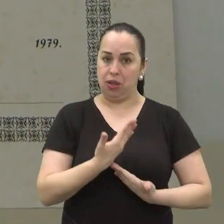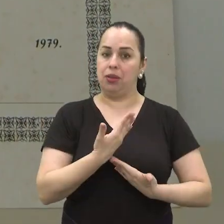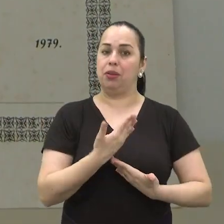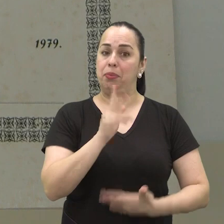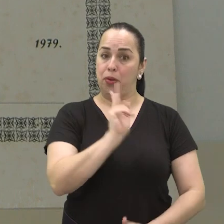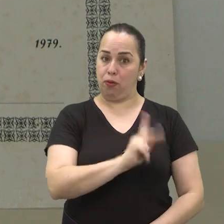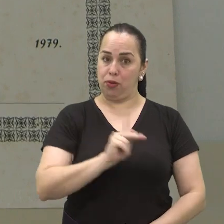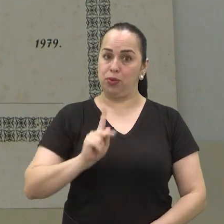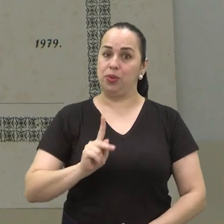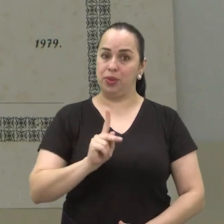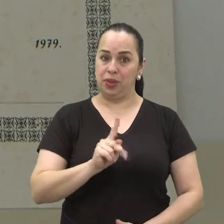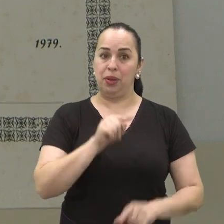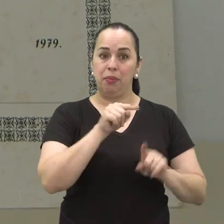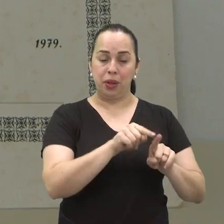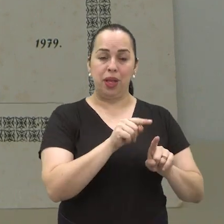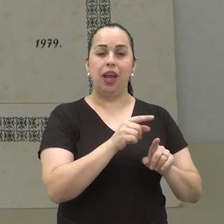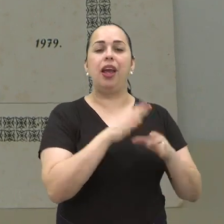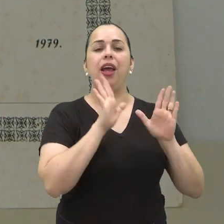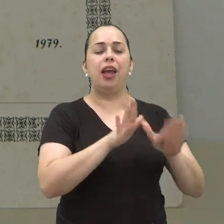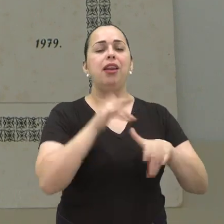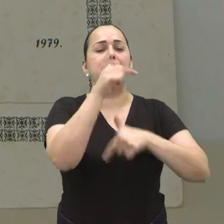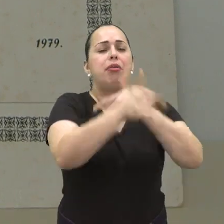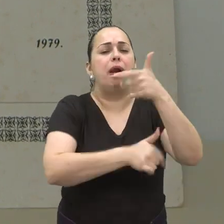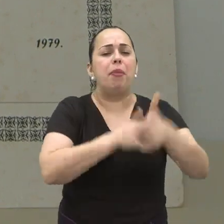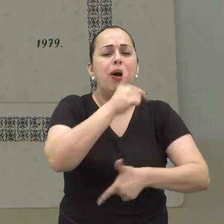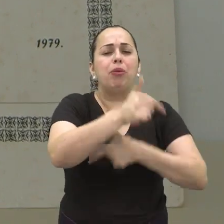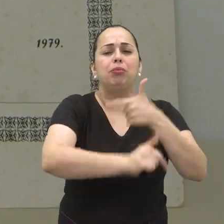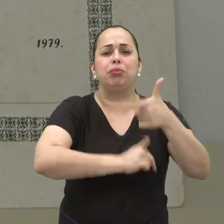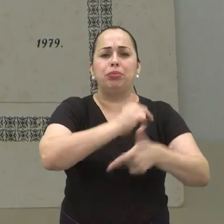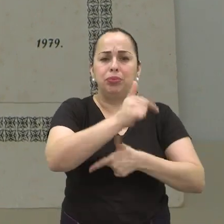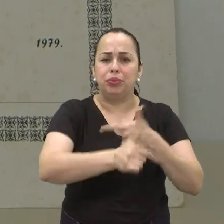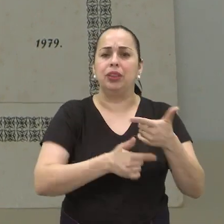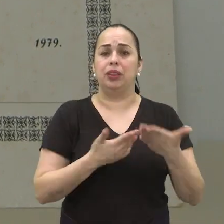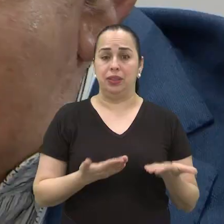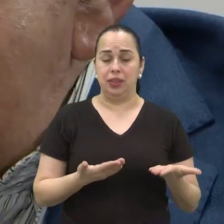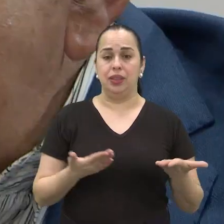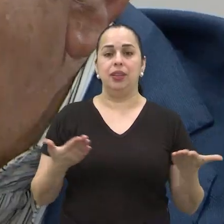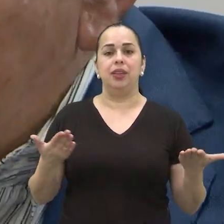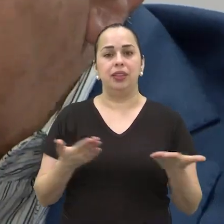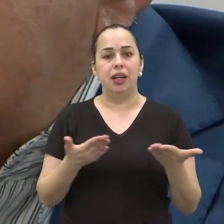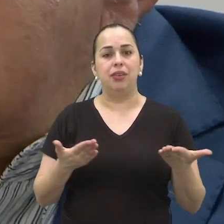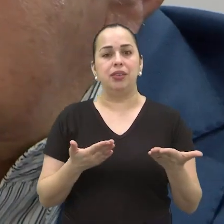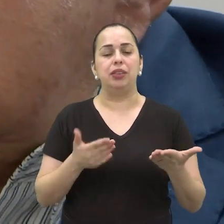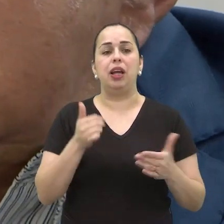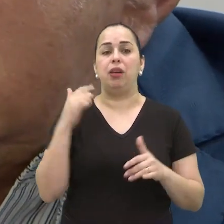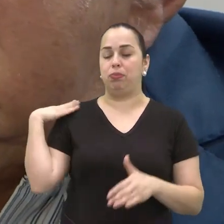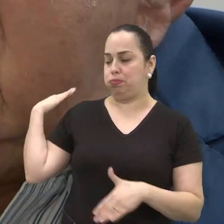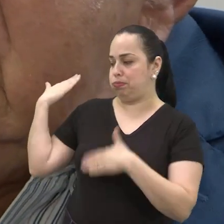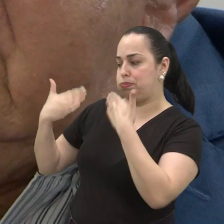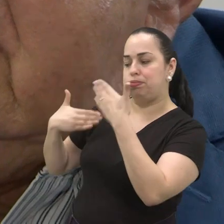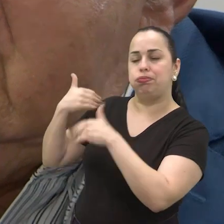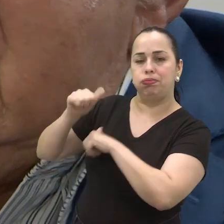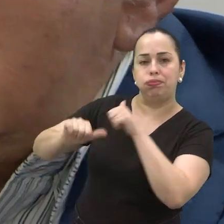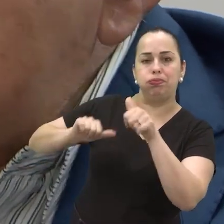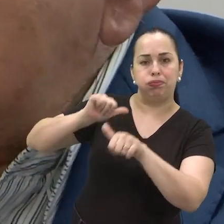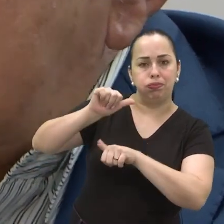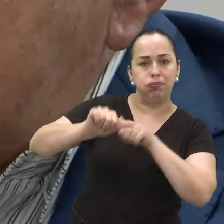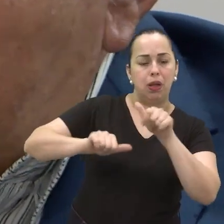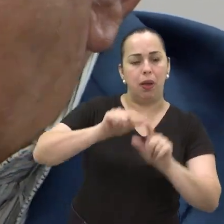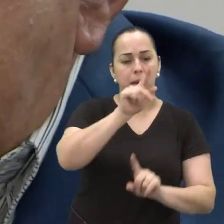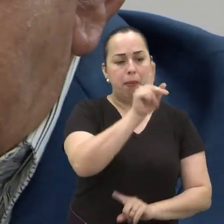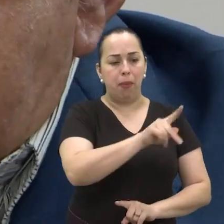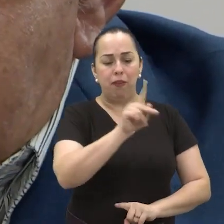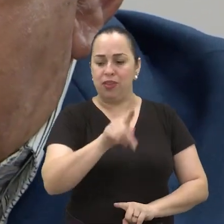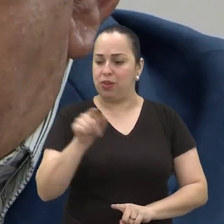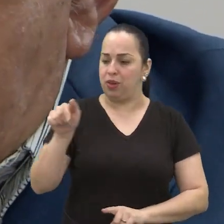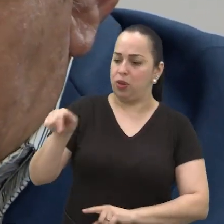honra ao mérito como professor, um reconhecimento por toda a entrega e dedicação. diante de um cenário de constantes mudanças,